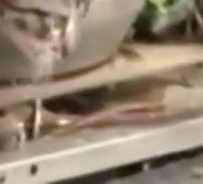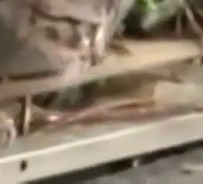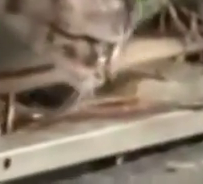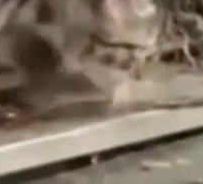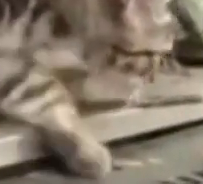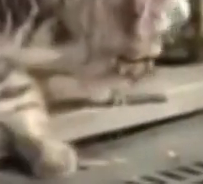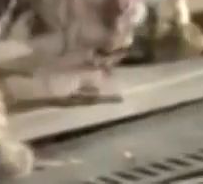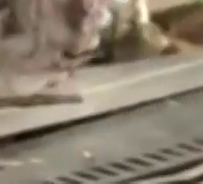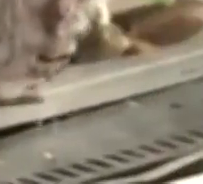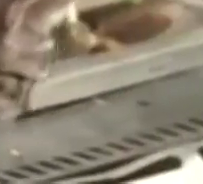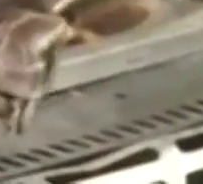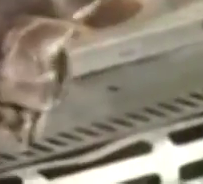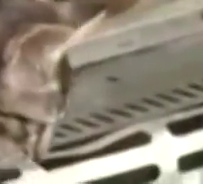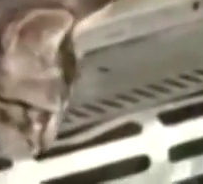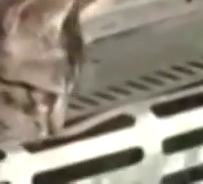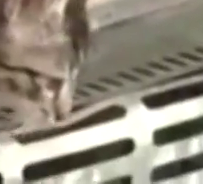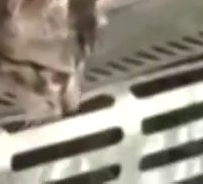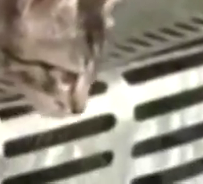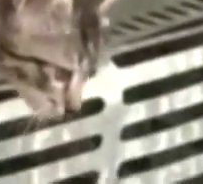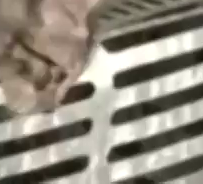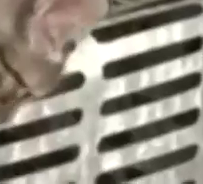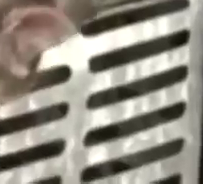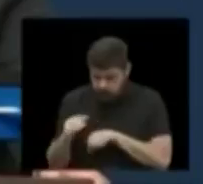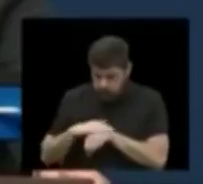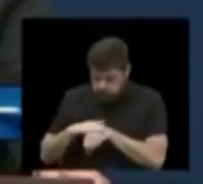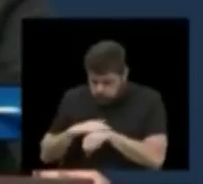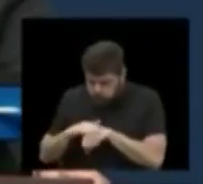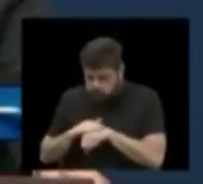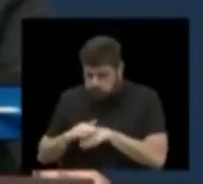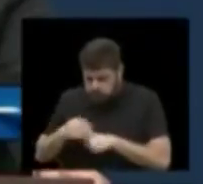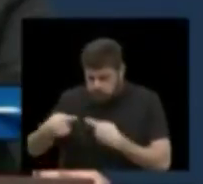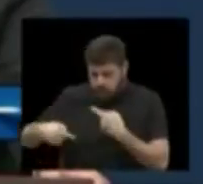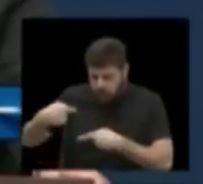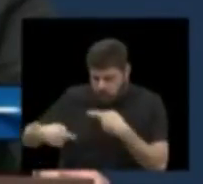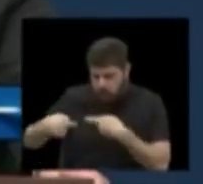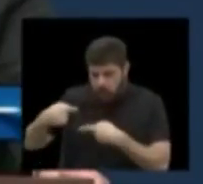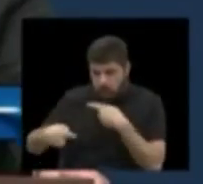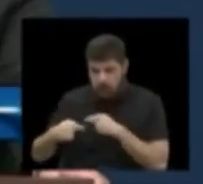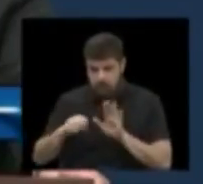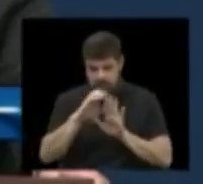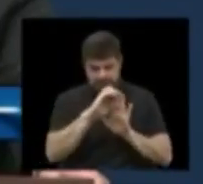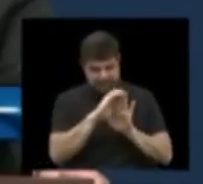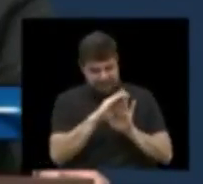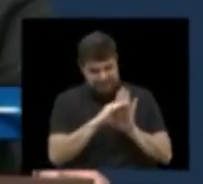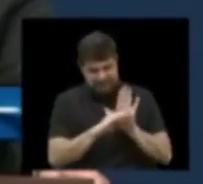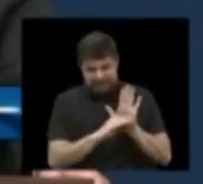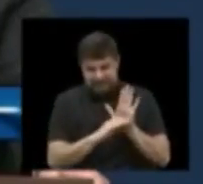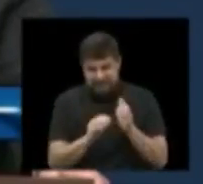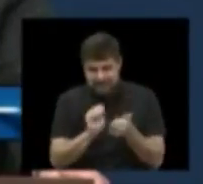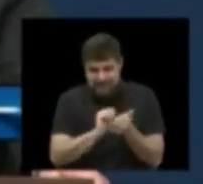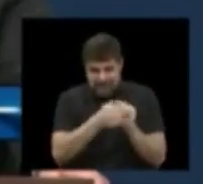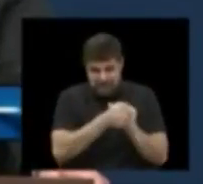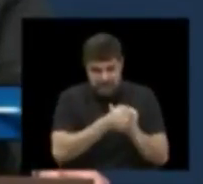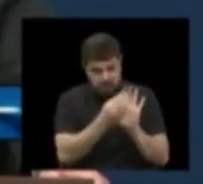discussão no legislativo, fala da construção. Nós viemos a